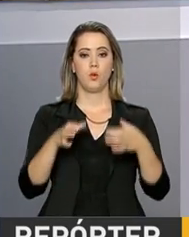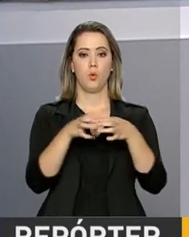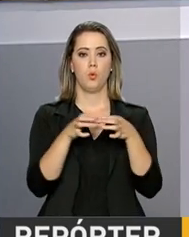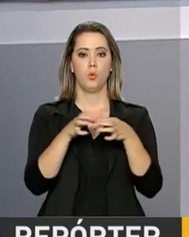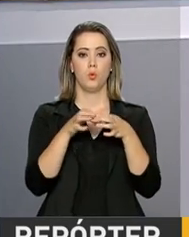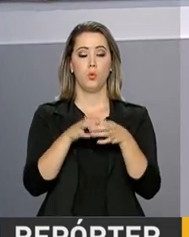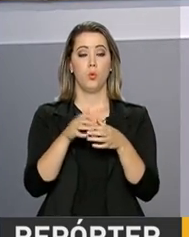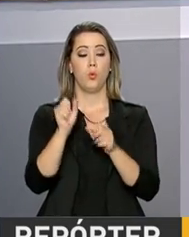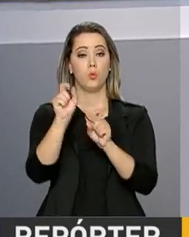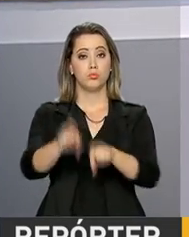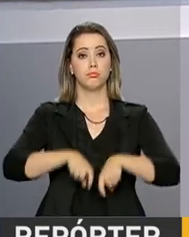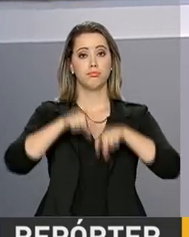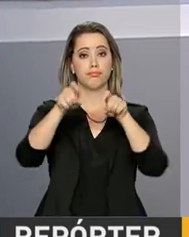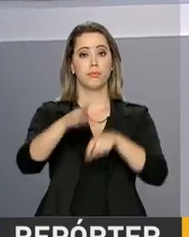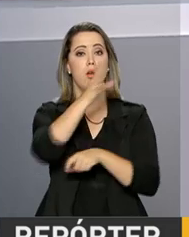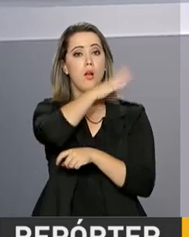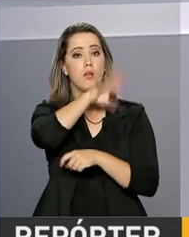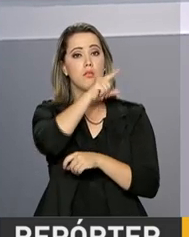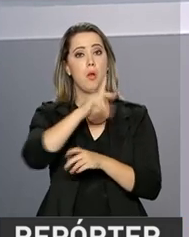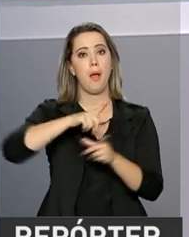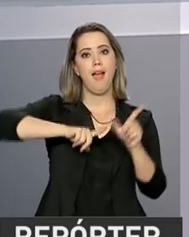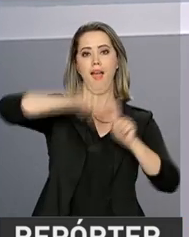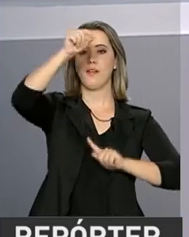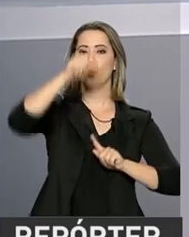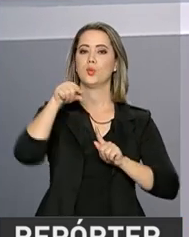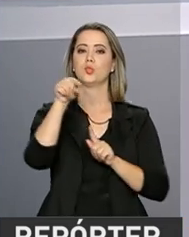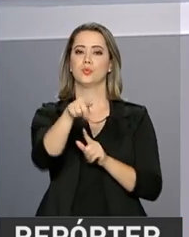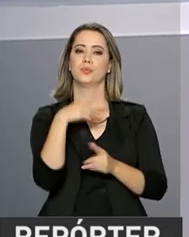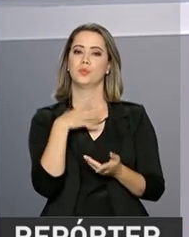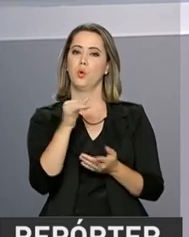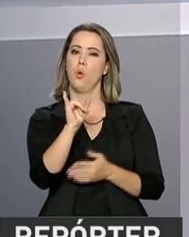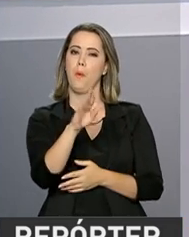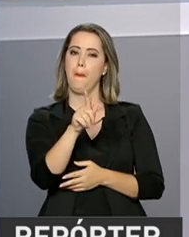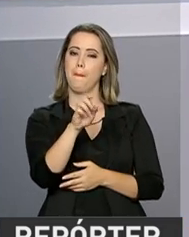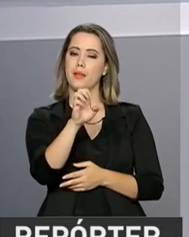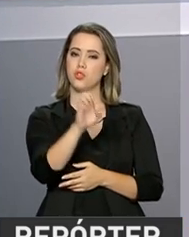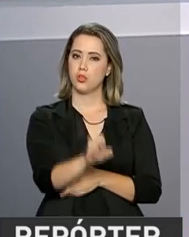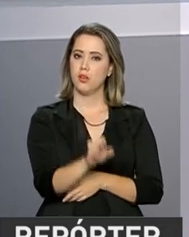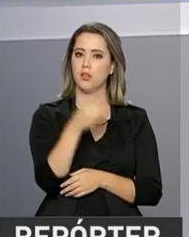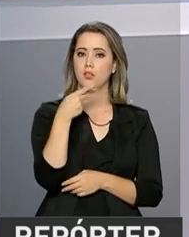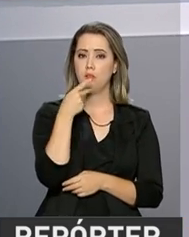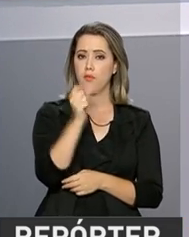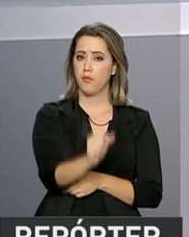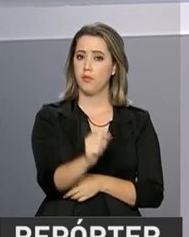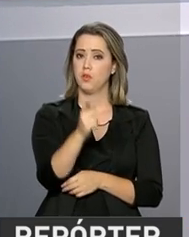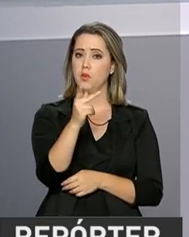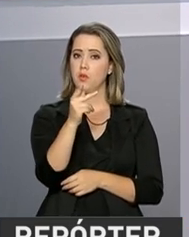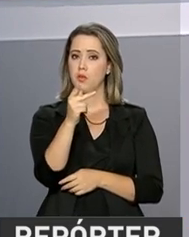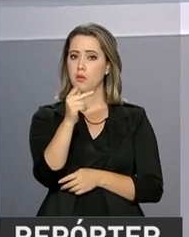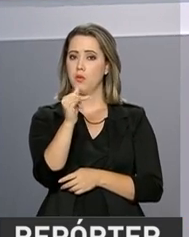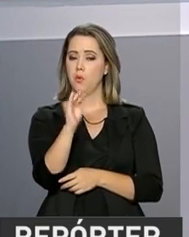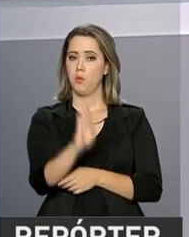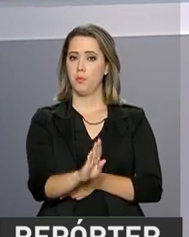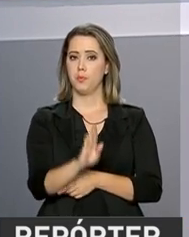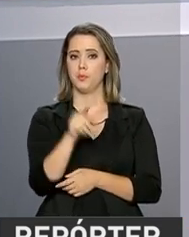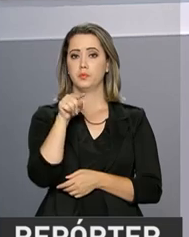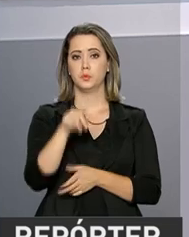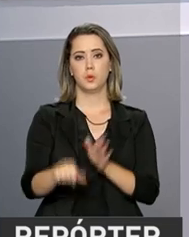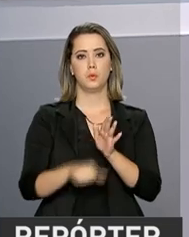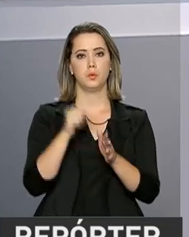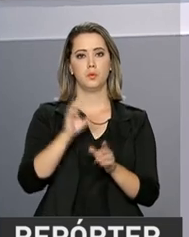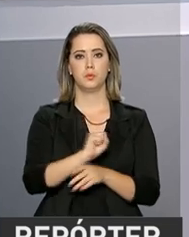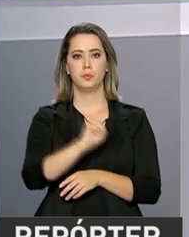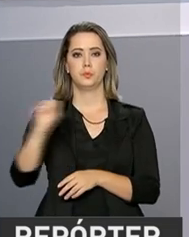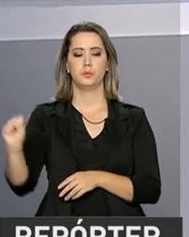agropecuário atingiu uma produção record de acordo com o Instituto Brasileiro de geografia estatística IBGE o PIB no